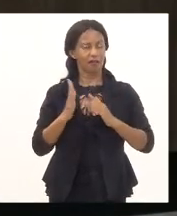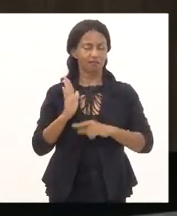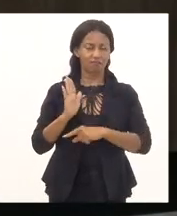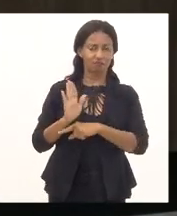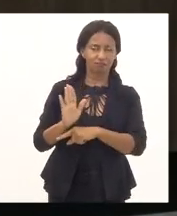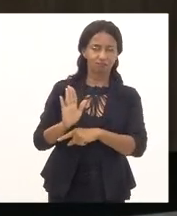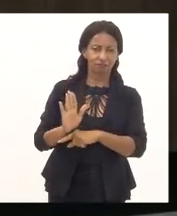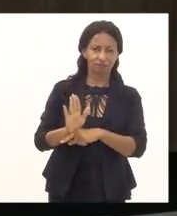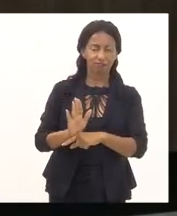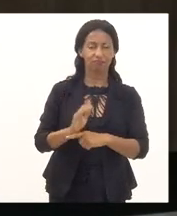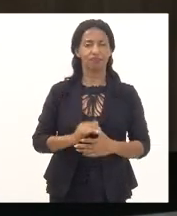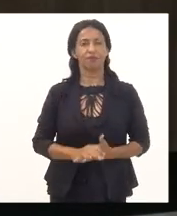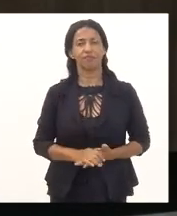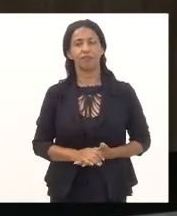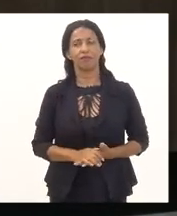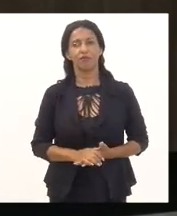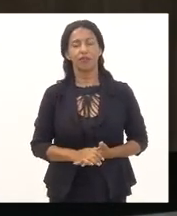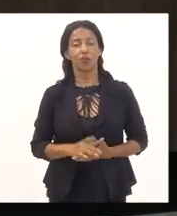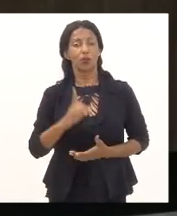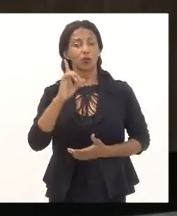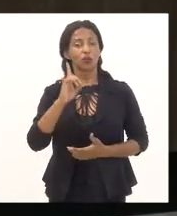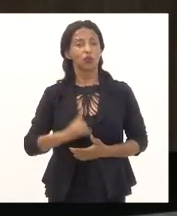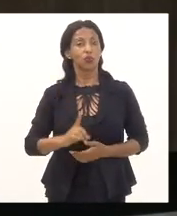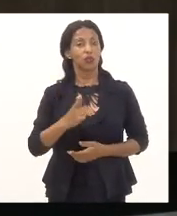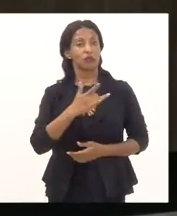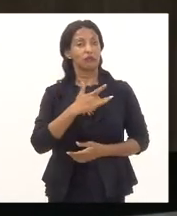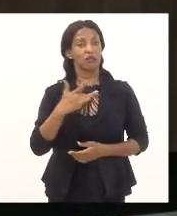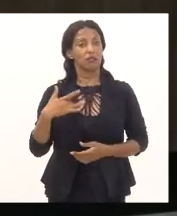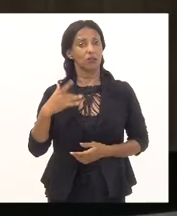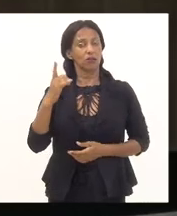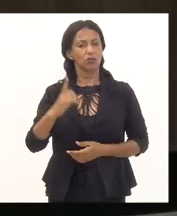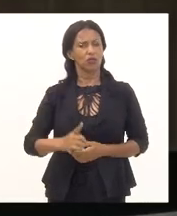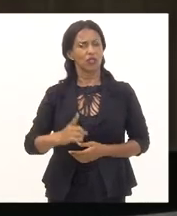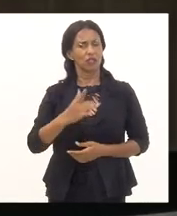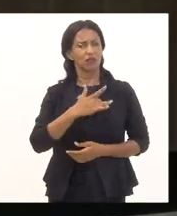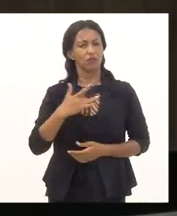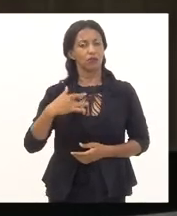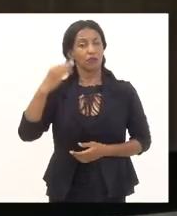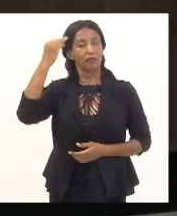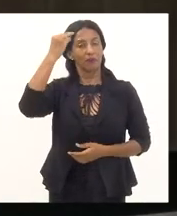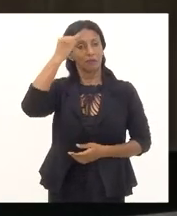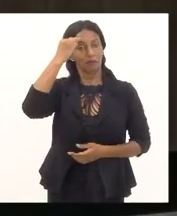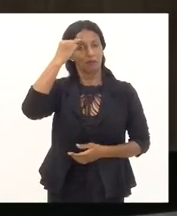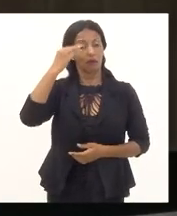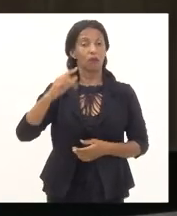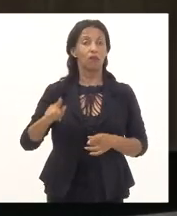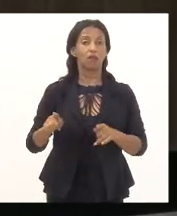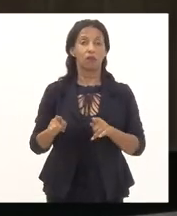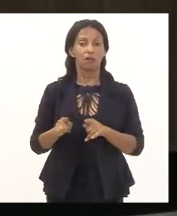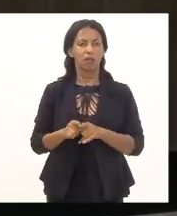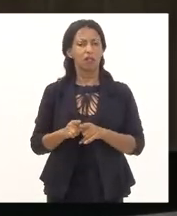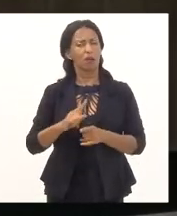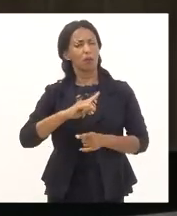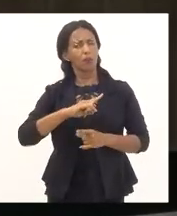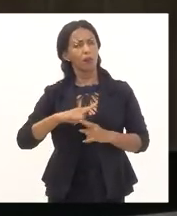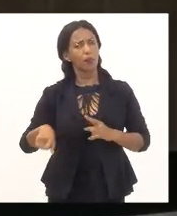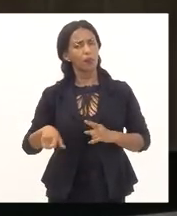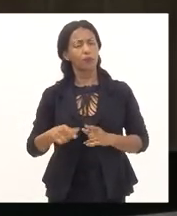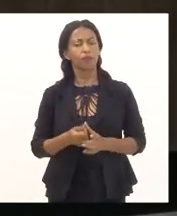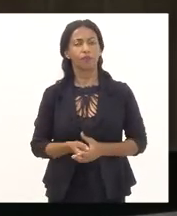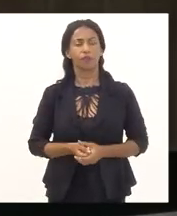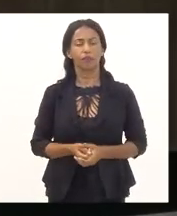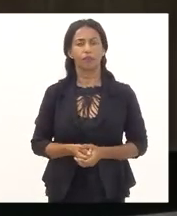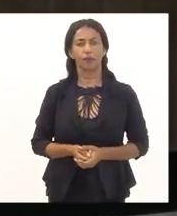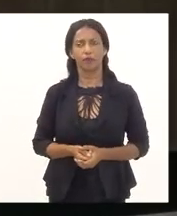contribuir, né, com o direito à saúde, o direito à saúde mental, e para impedir